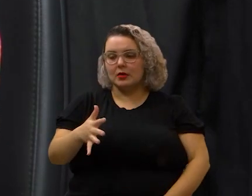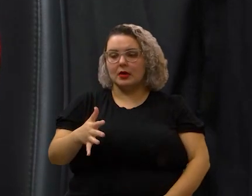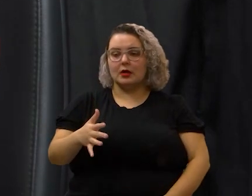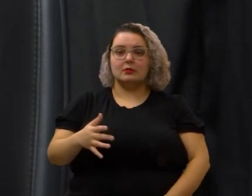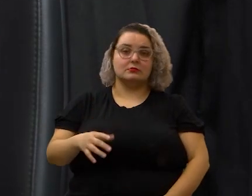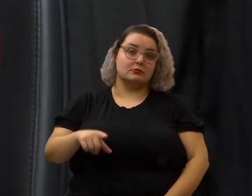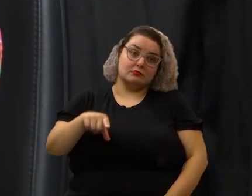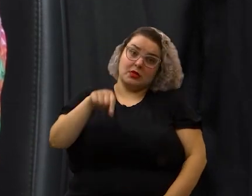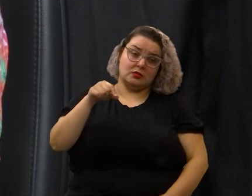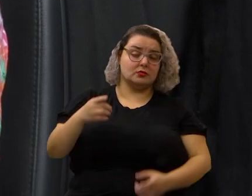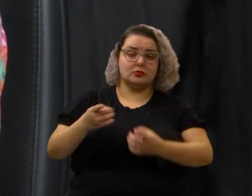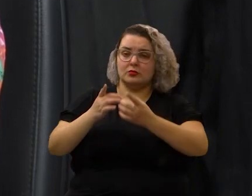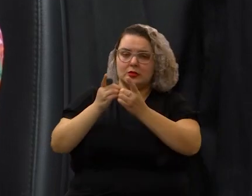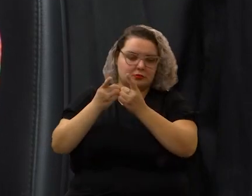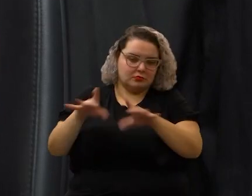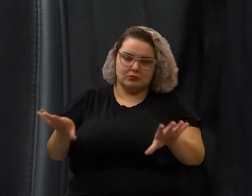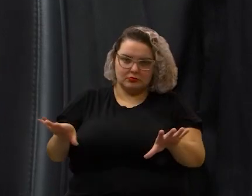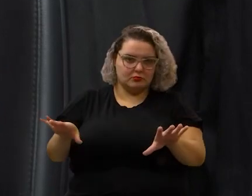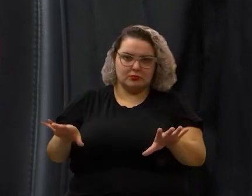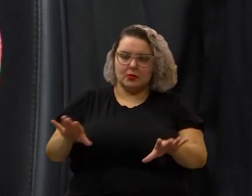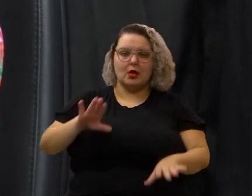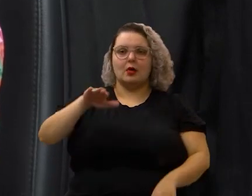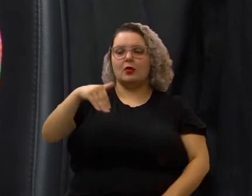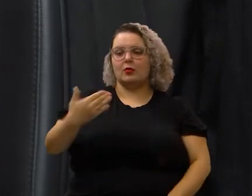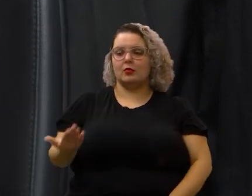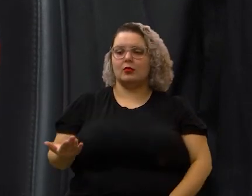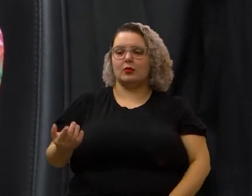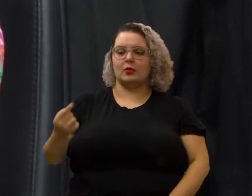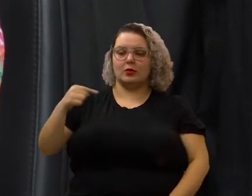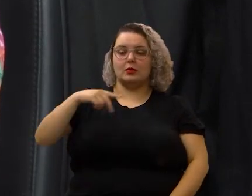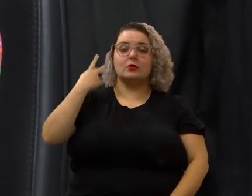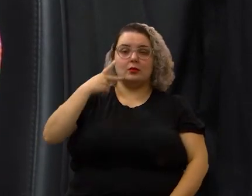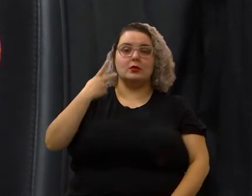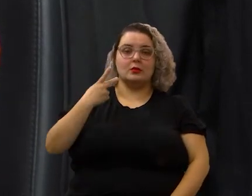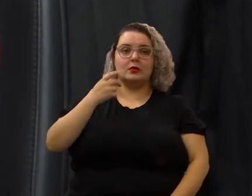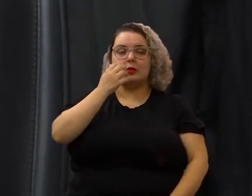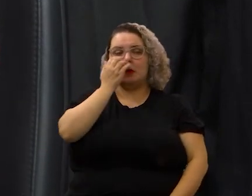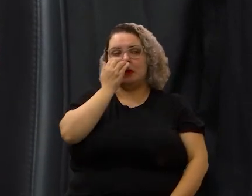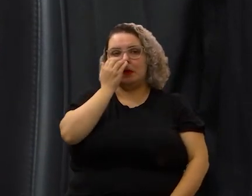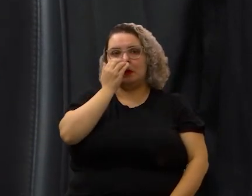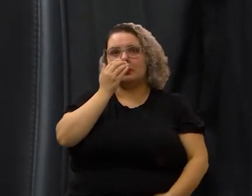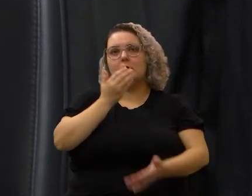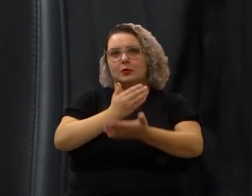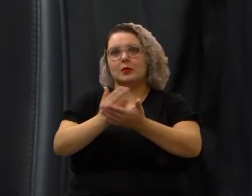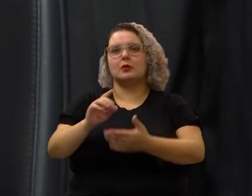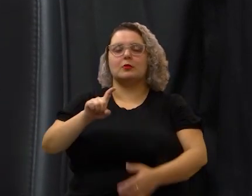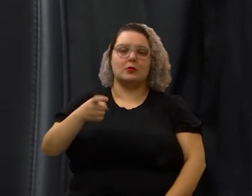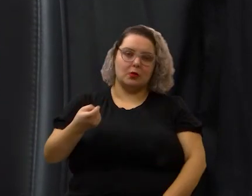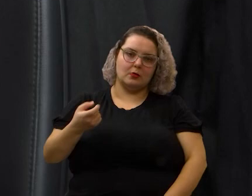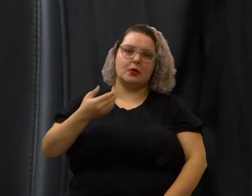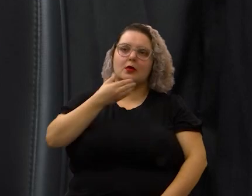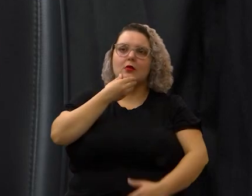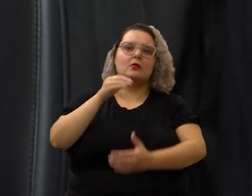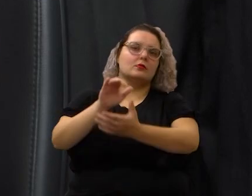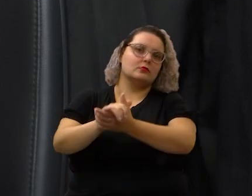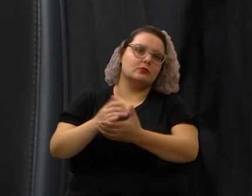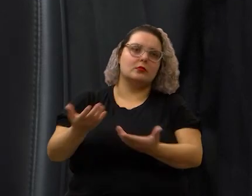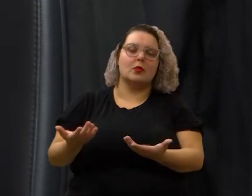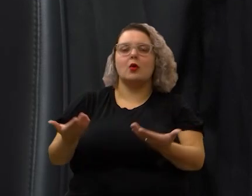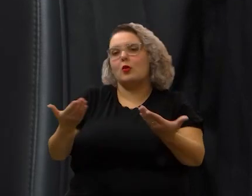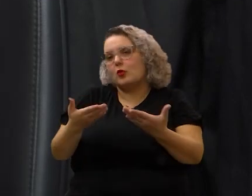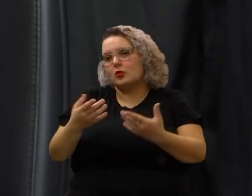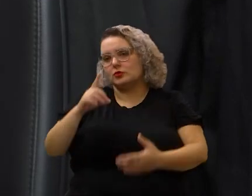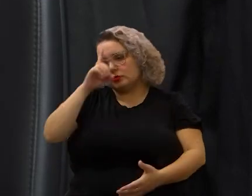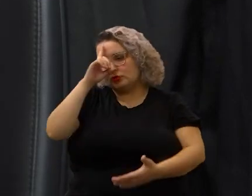anos, mas resolvi me separar. Quando eu entrei aqui como vereadora, eu estava ainda, né, com meu ex-companheiro,